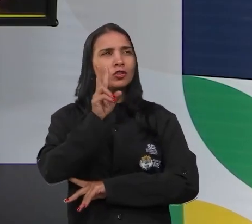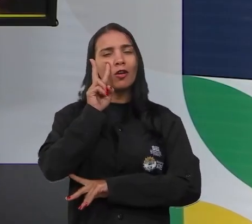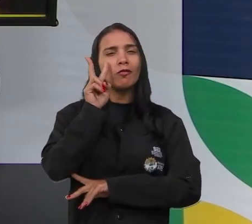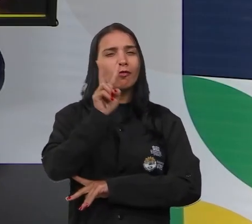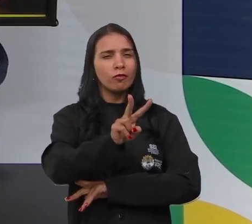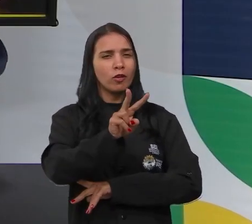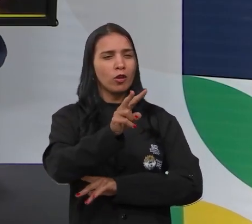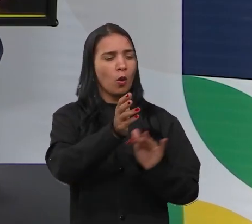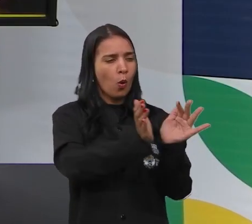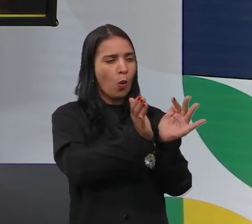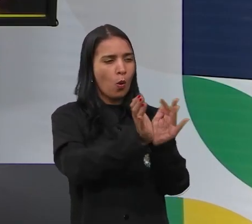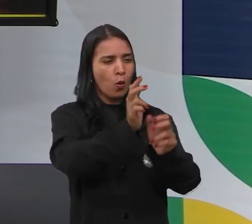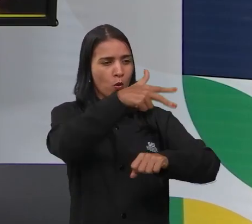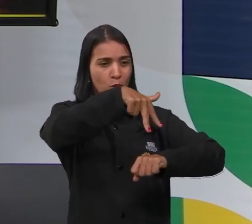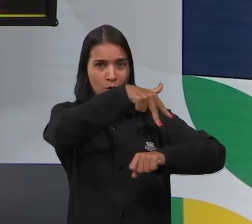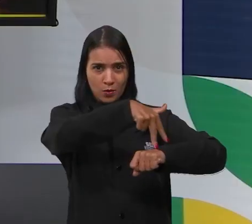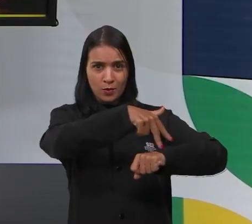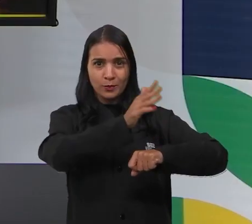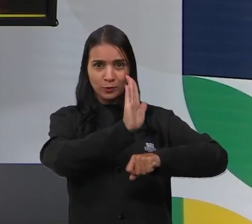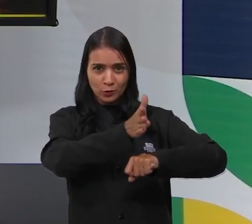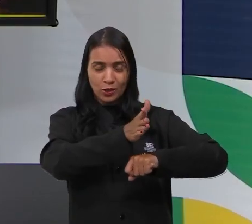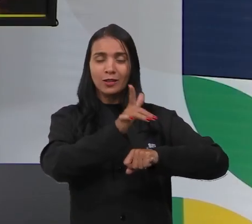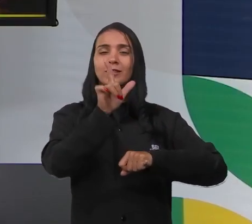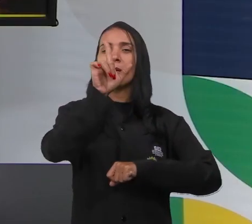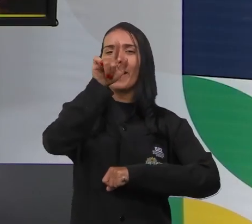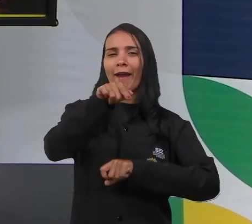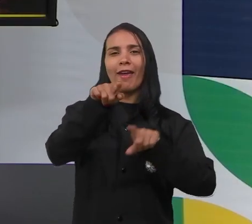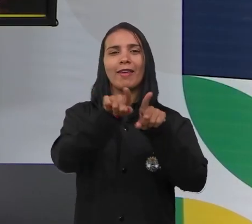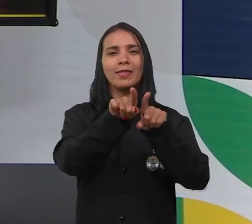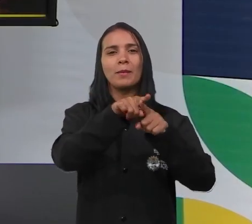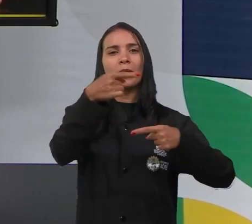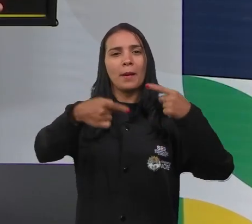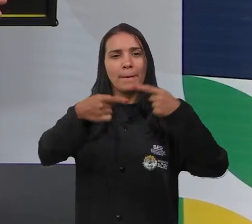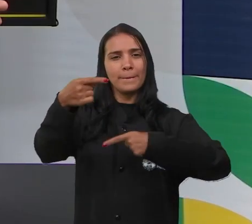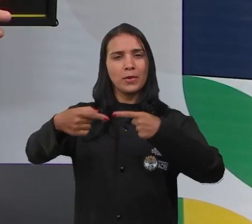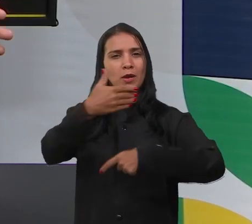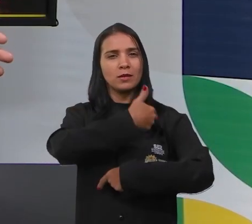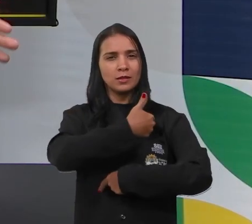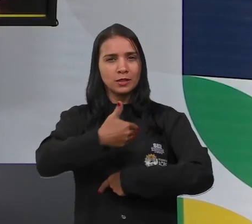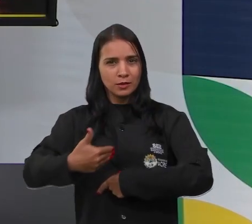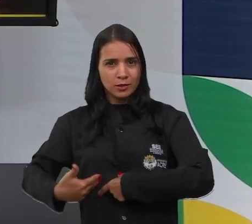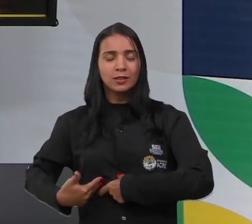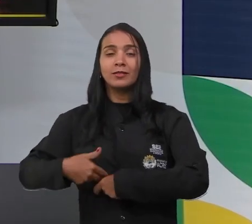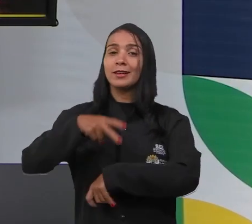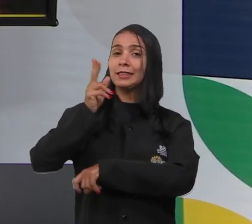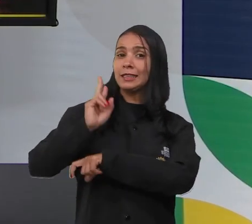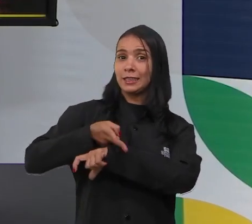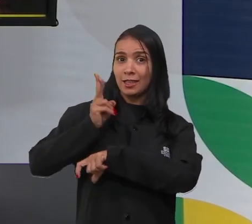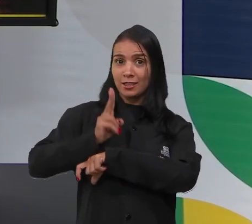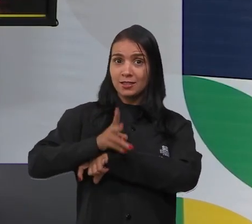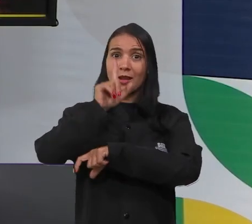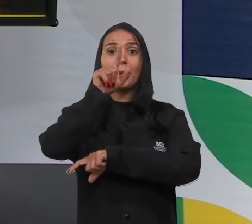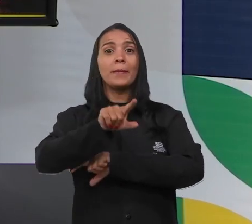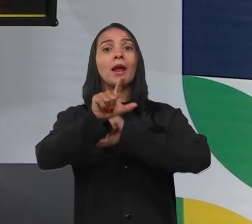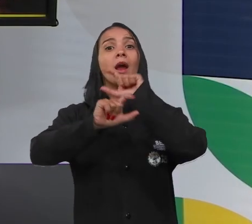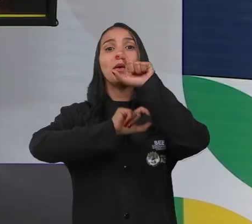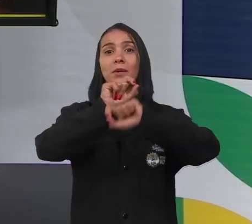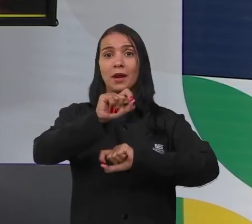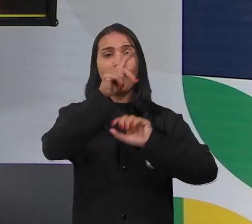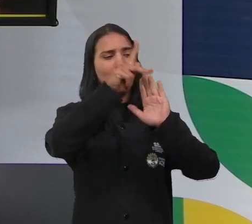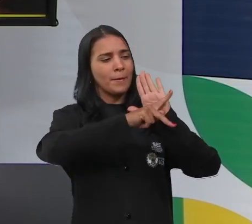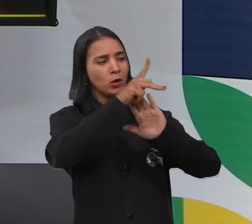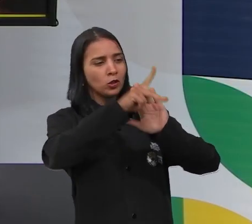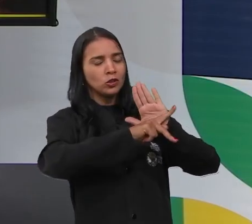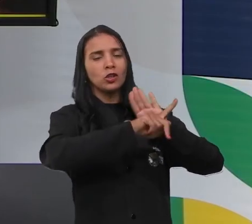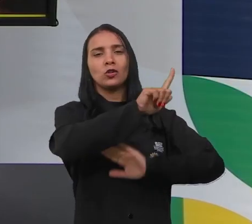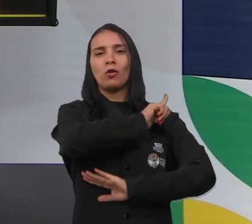comunidade. São sempre ações. Então, vamos lá. Políticas públicas vão ser entendidas sempre como ações governamentais